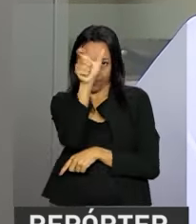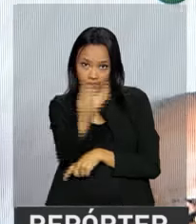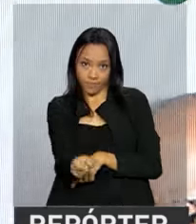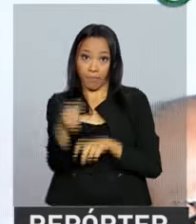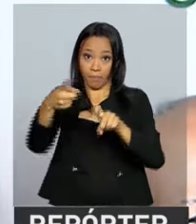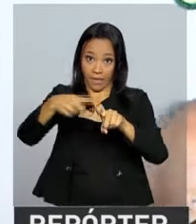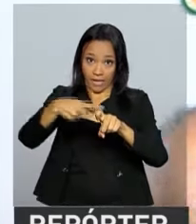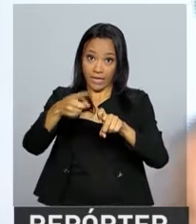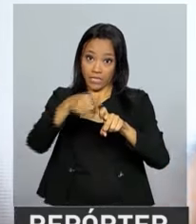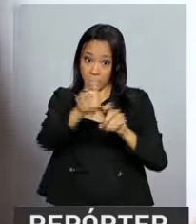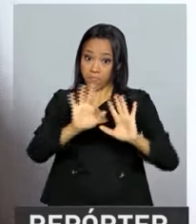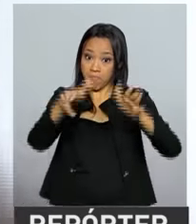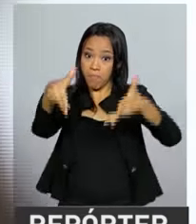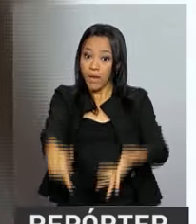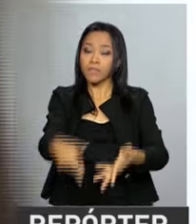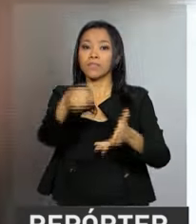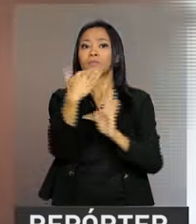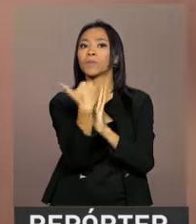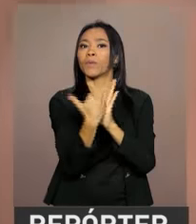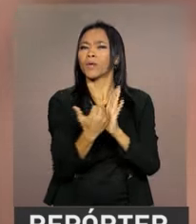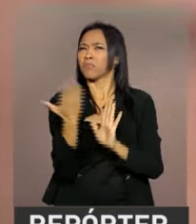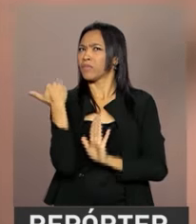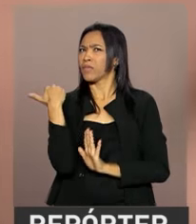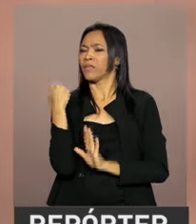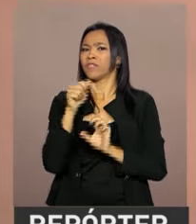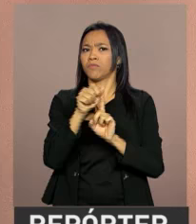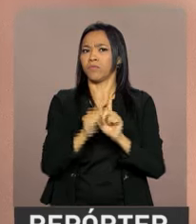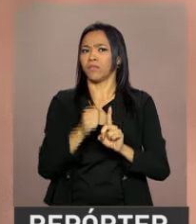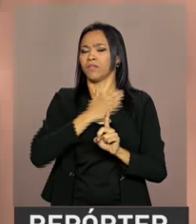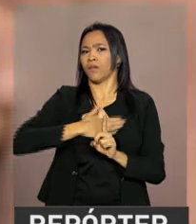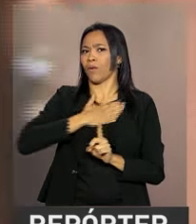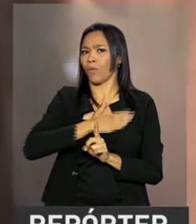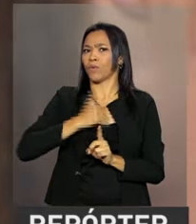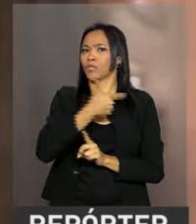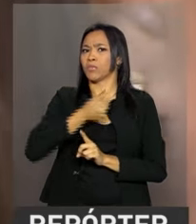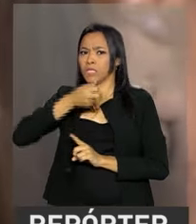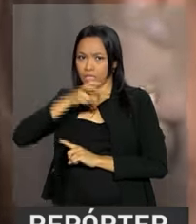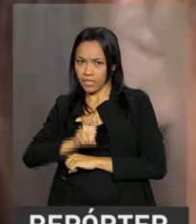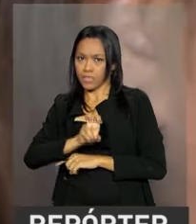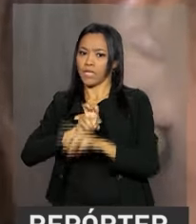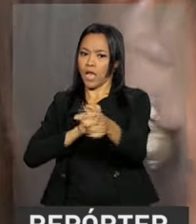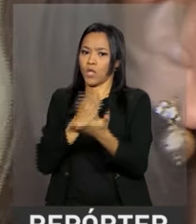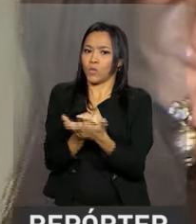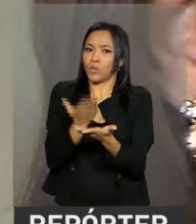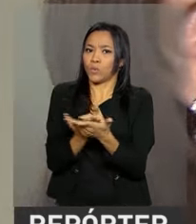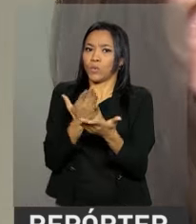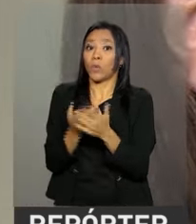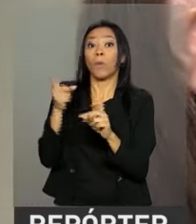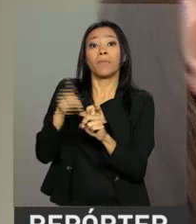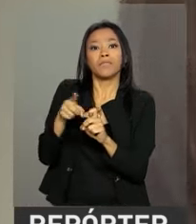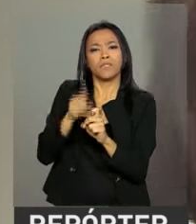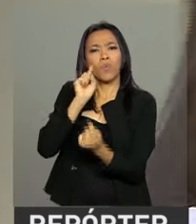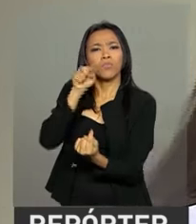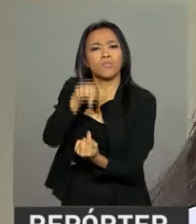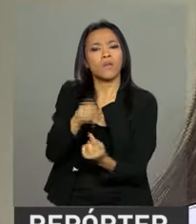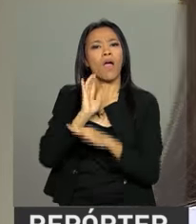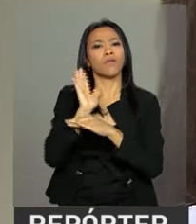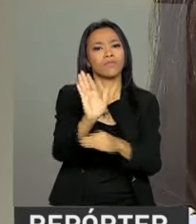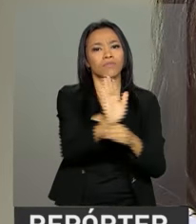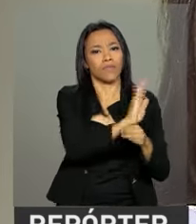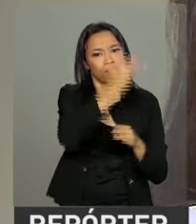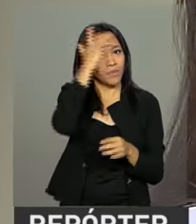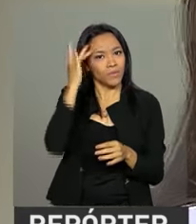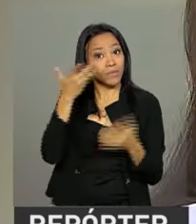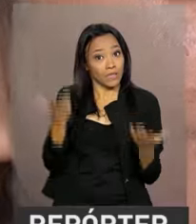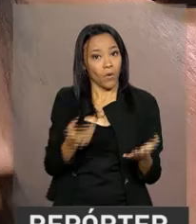programa Mais Médicos desde agosto de 2015 ela conta que cursou medicina para ajudar pessoas e o programa